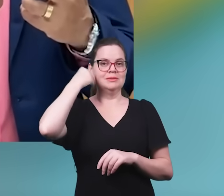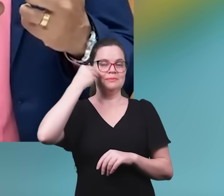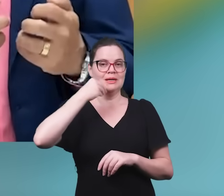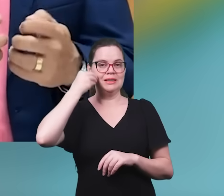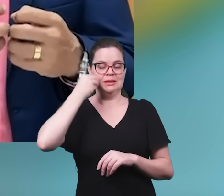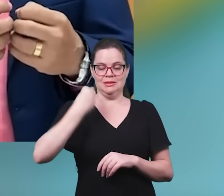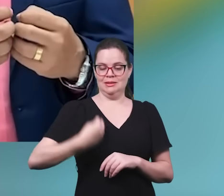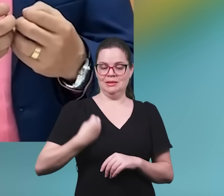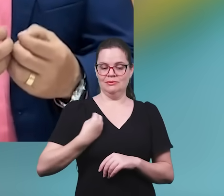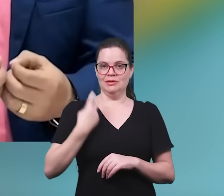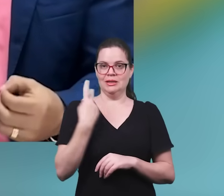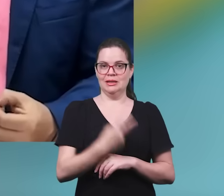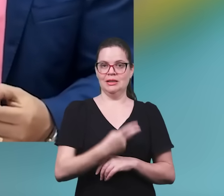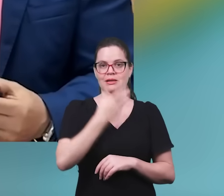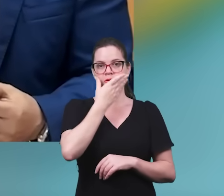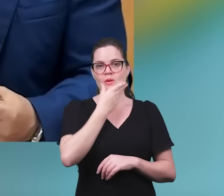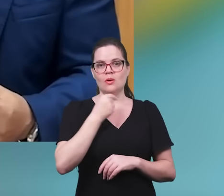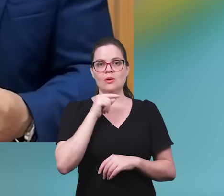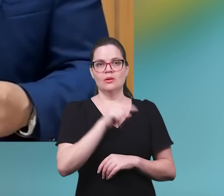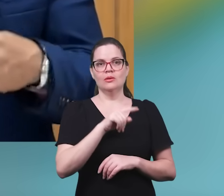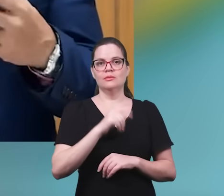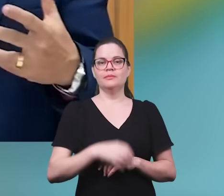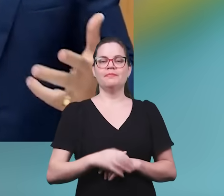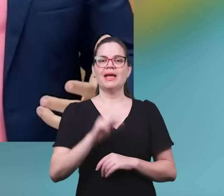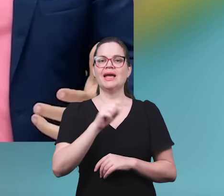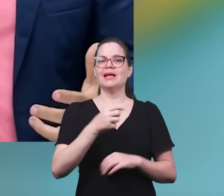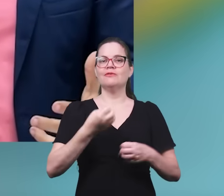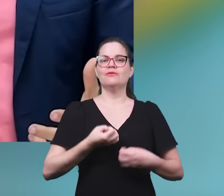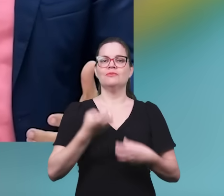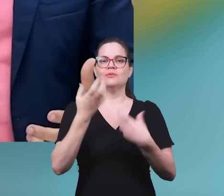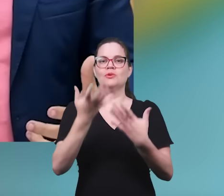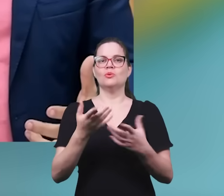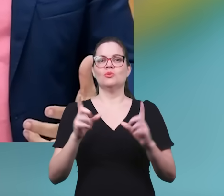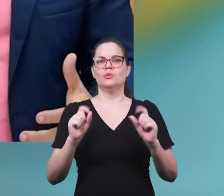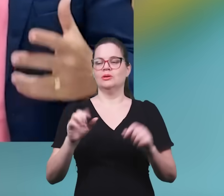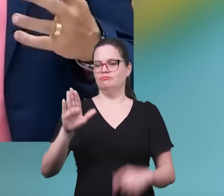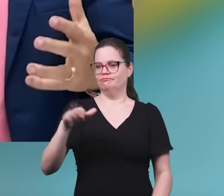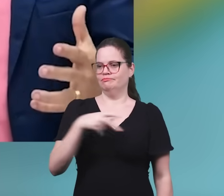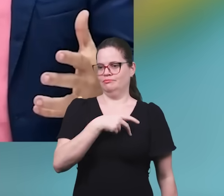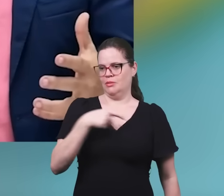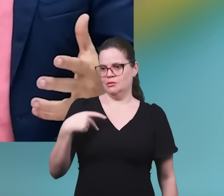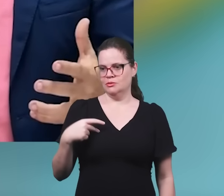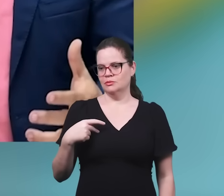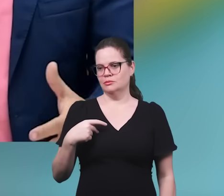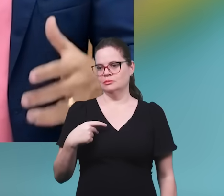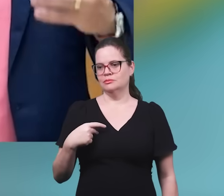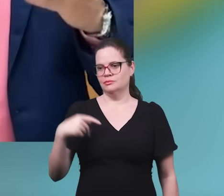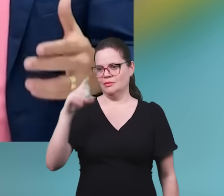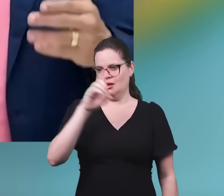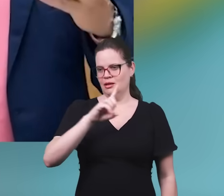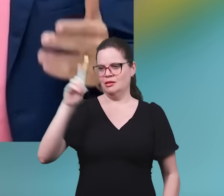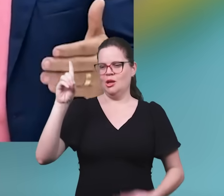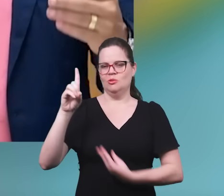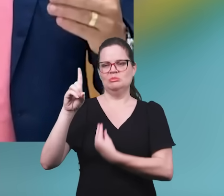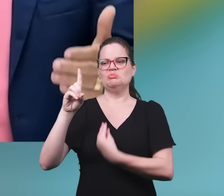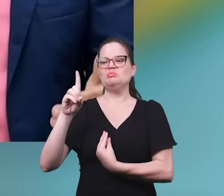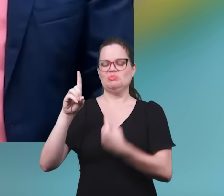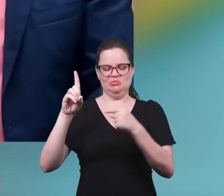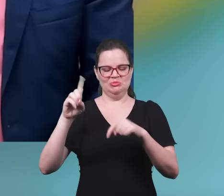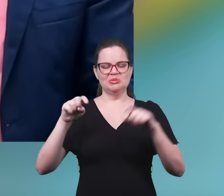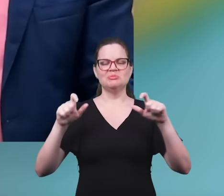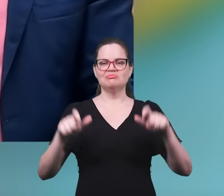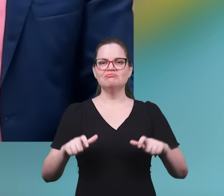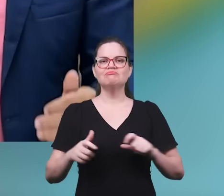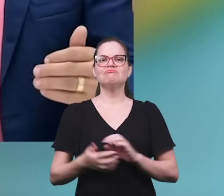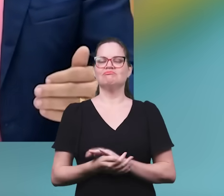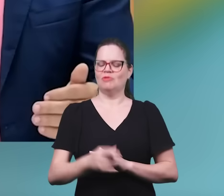essa experiência na vida deste homem, ele usou a seguinte expressão: pastor, Deus está neste